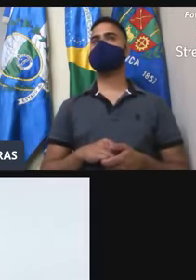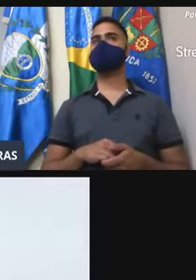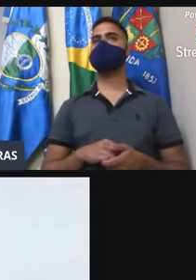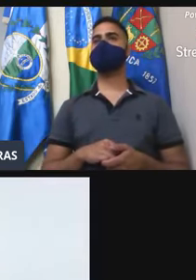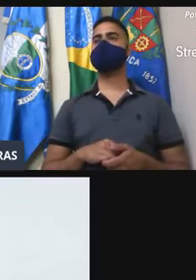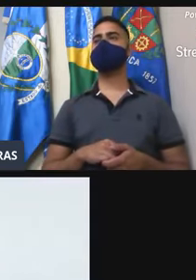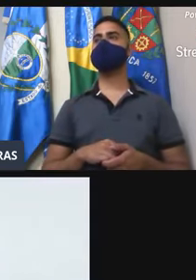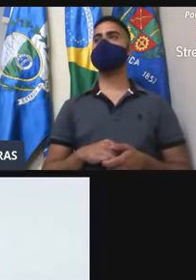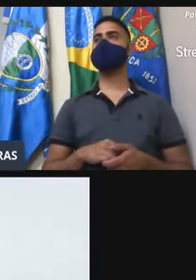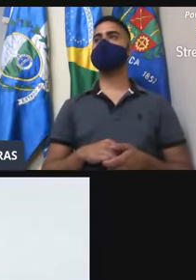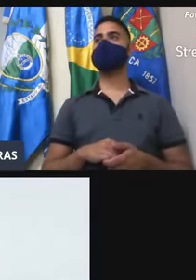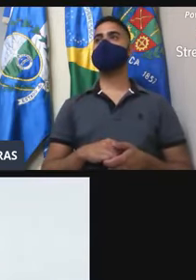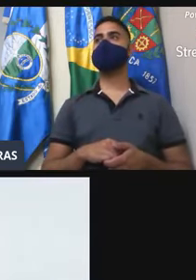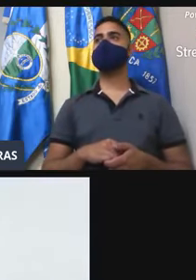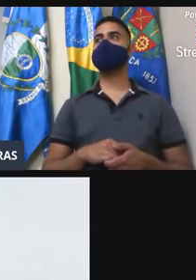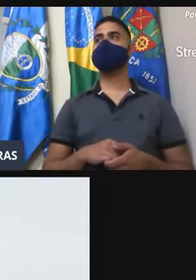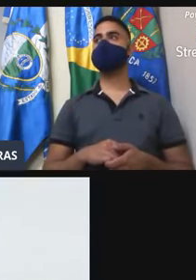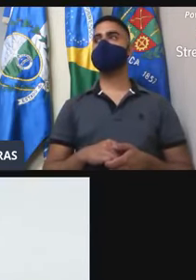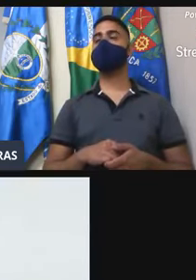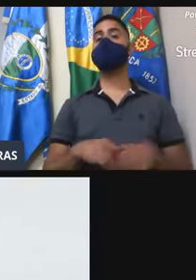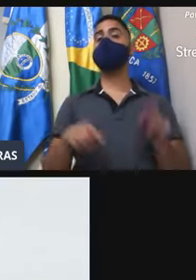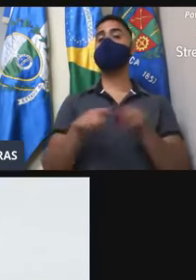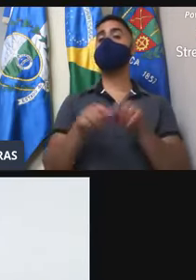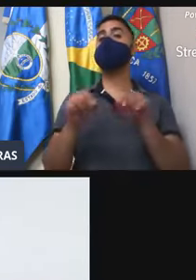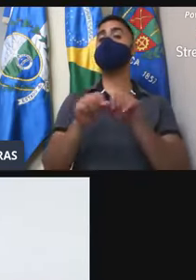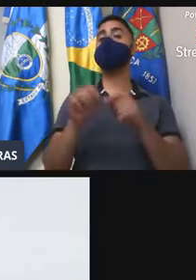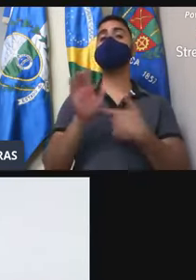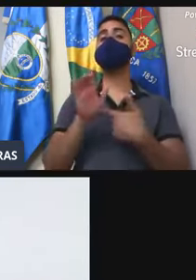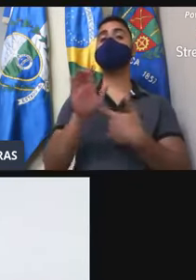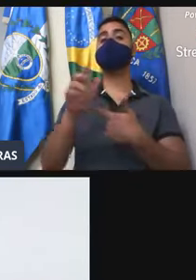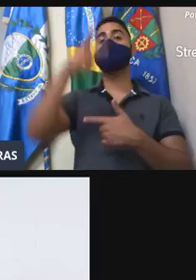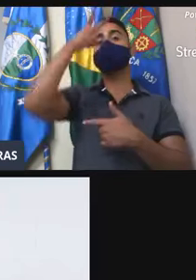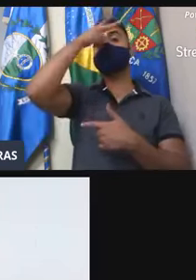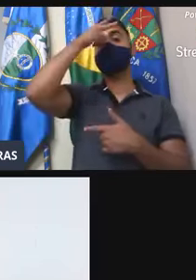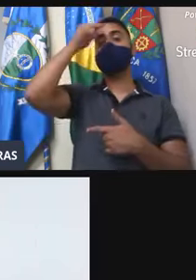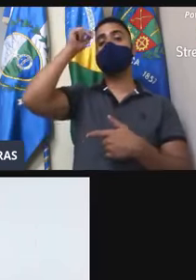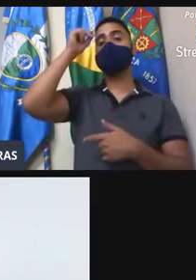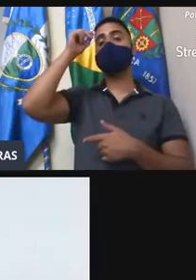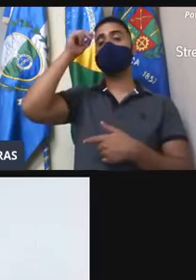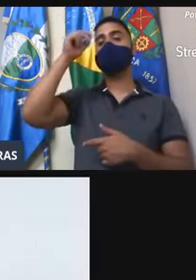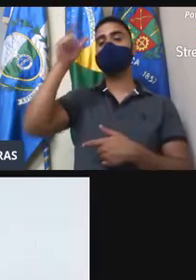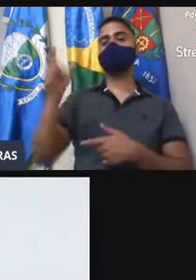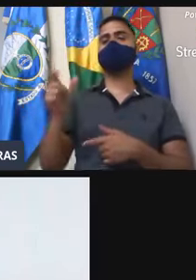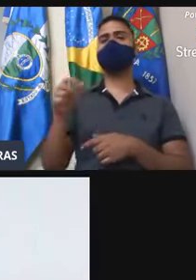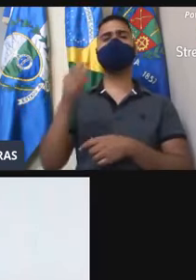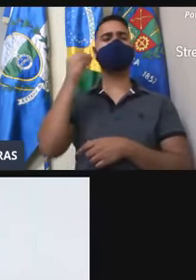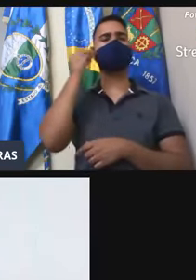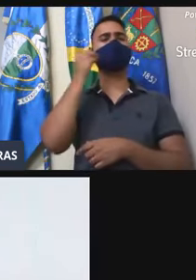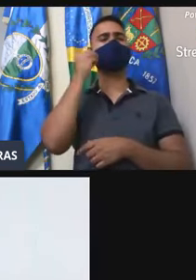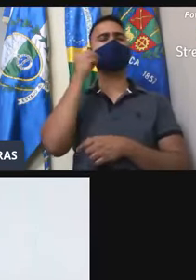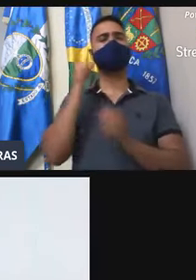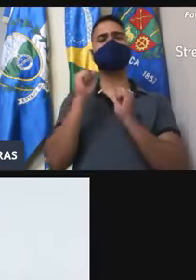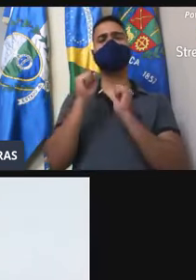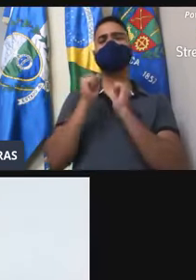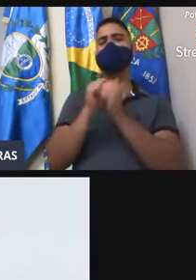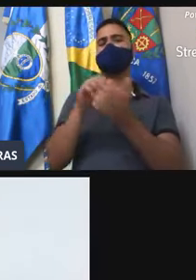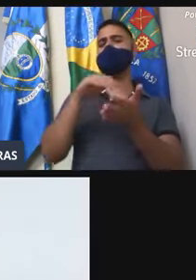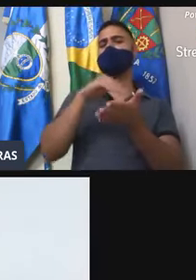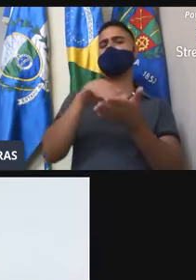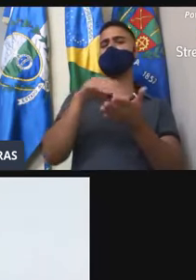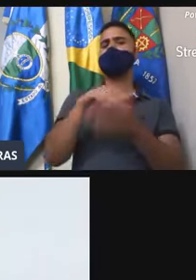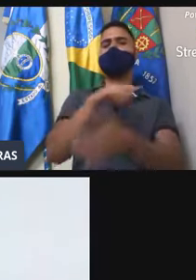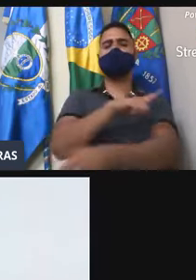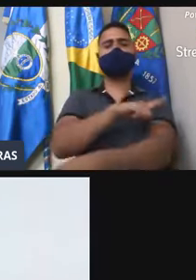cima desse mesmo assunto, faço uma indicação ao prefeito municipal que busque, junto à Secretaria de